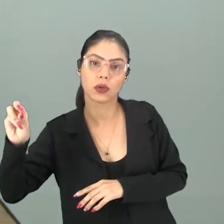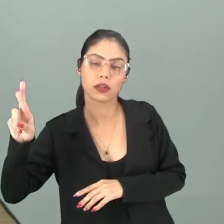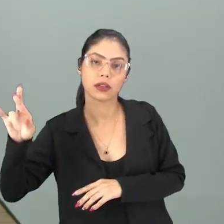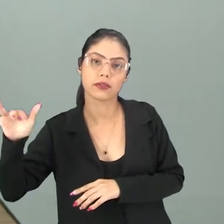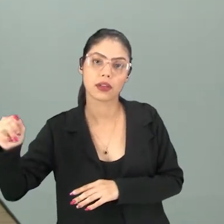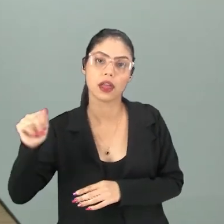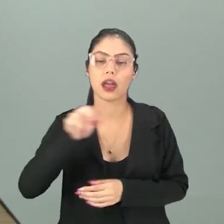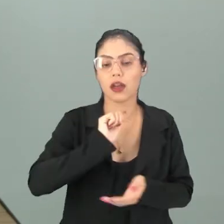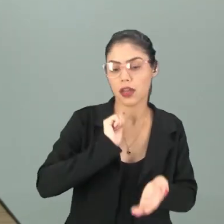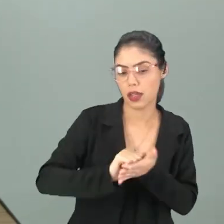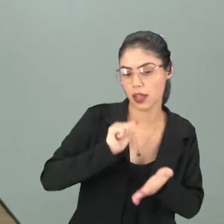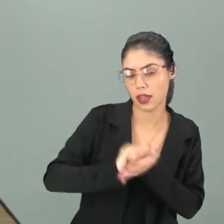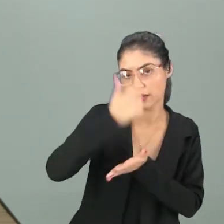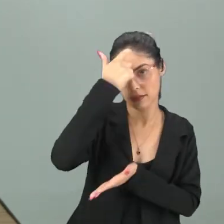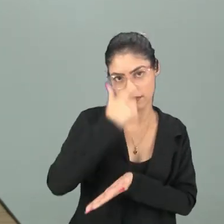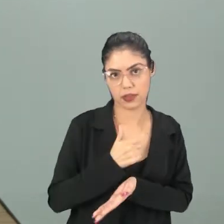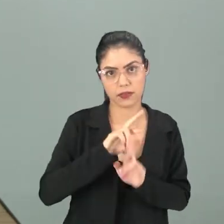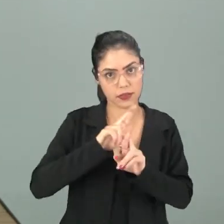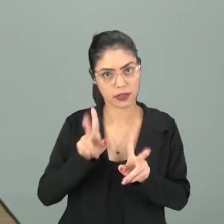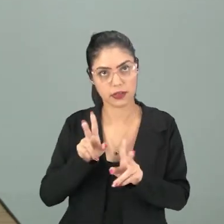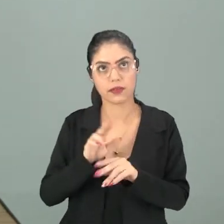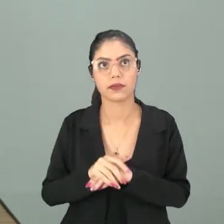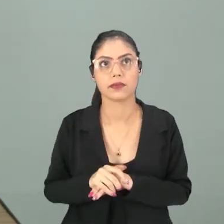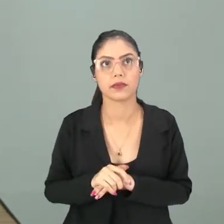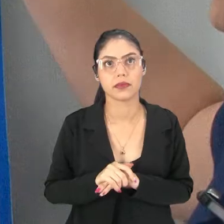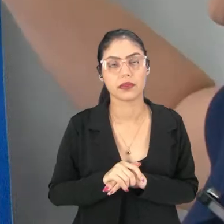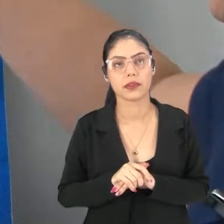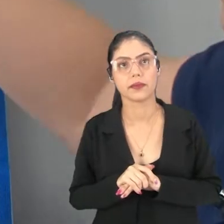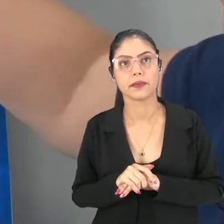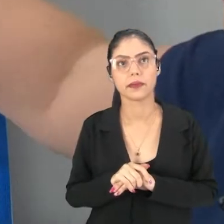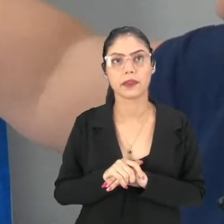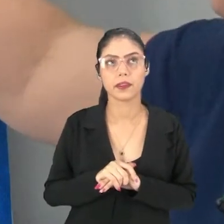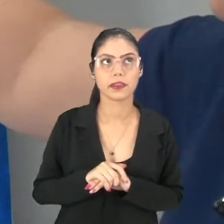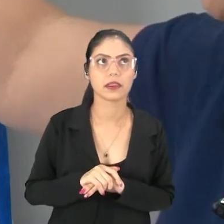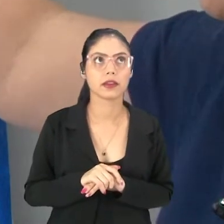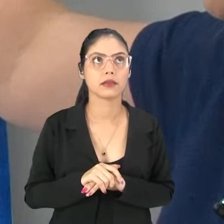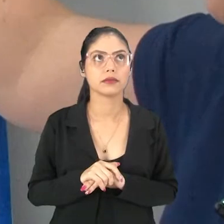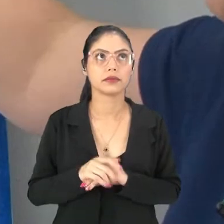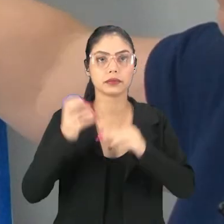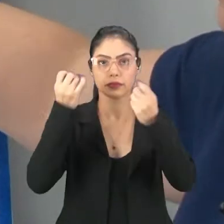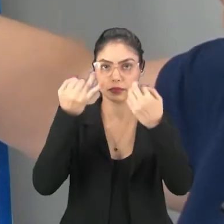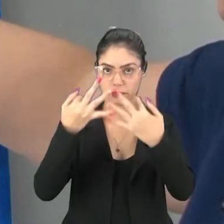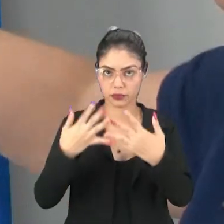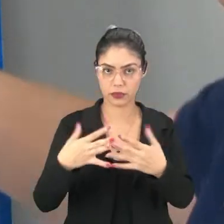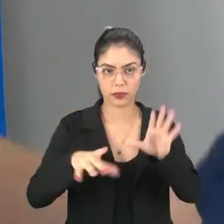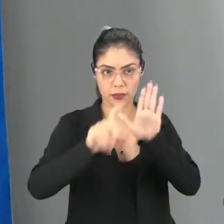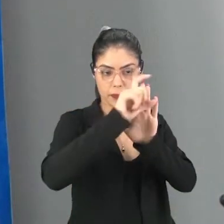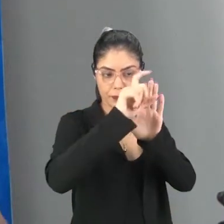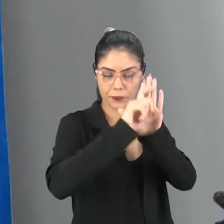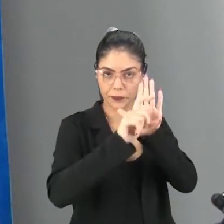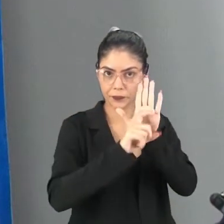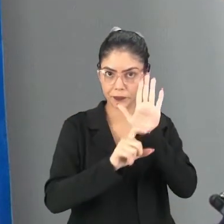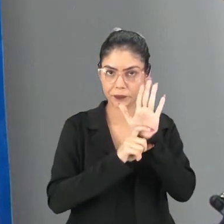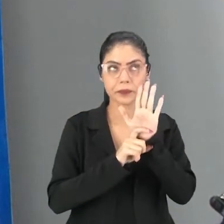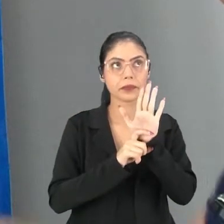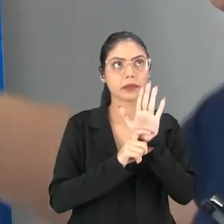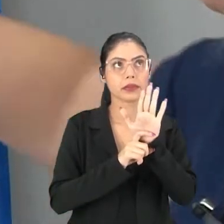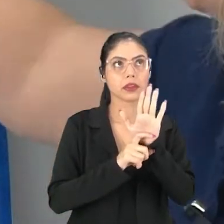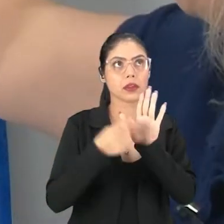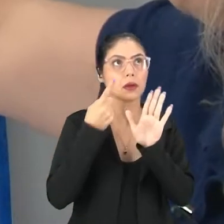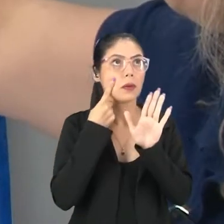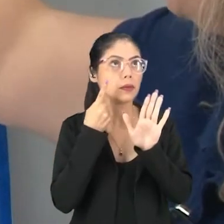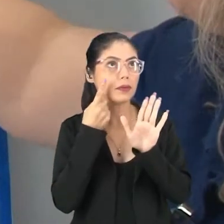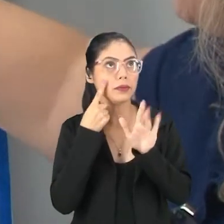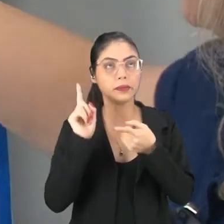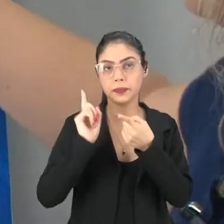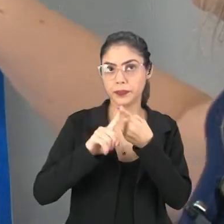uma autobiografia. Olha só a biografia. Narrada, né, escrita em parágrafos. Observe que aqui nós